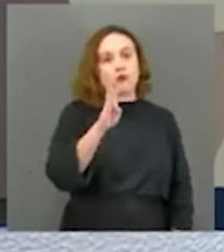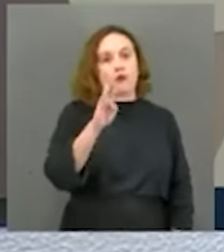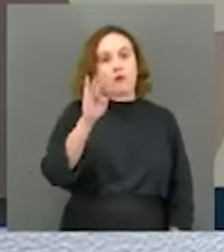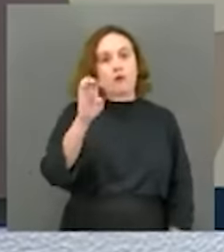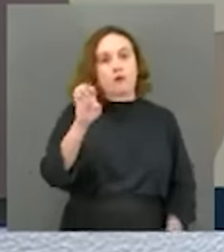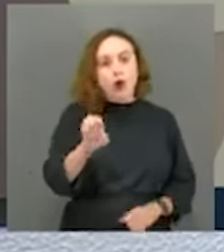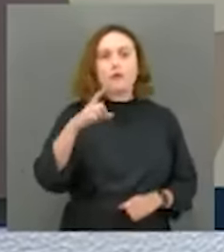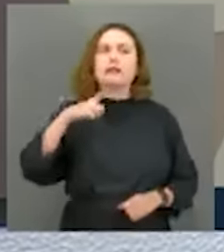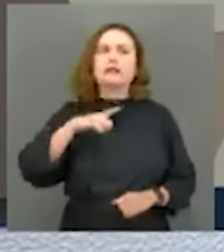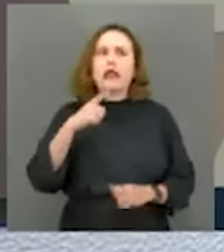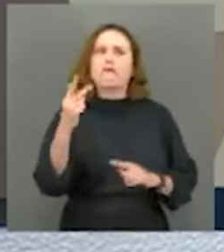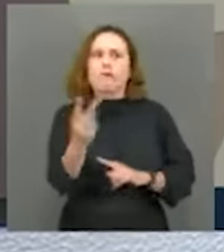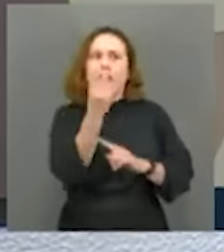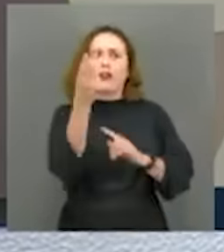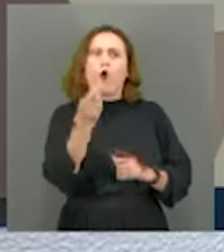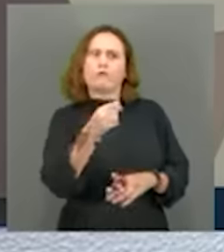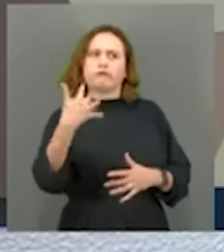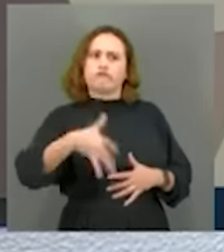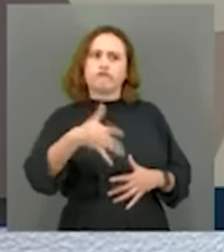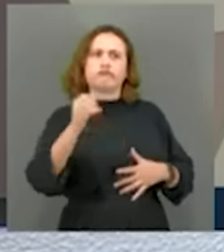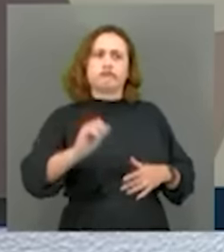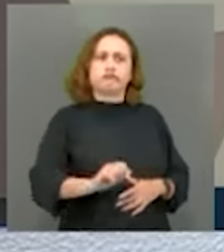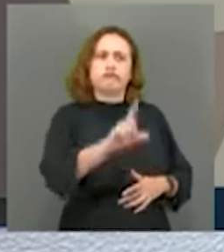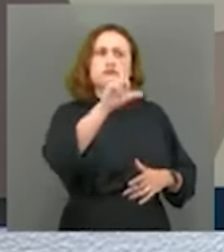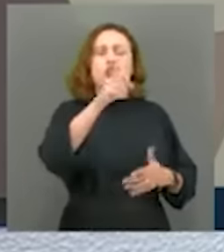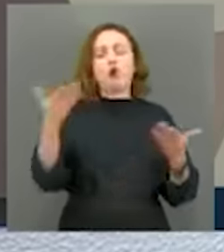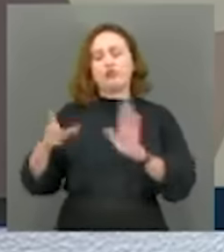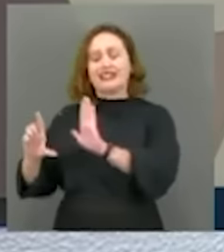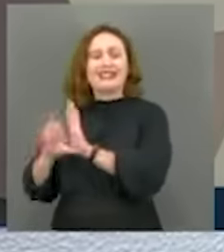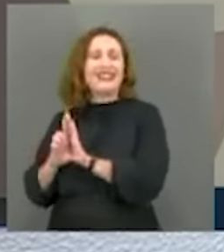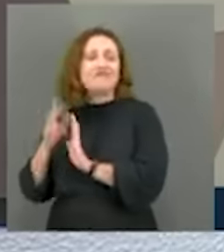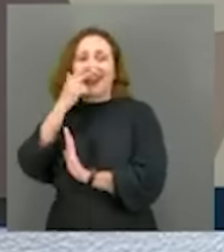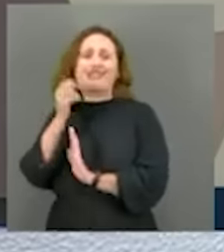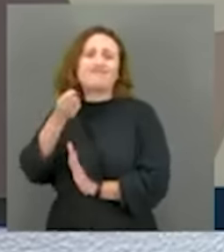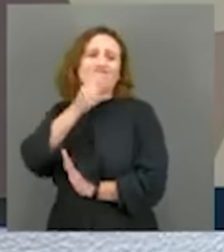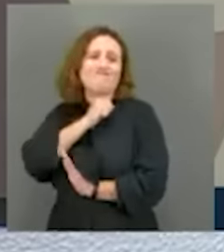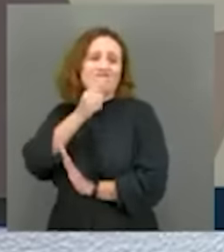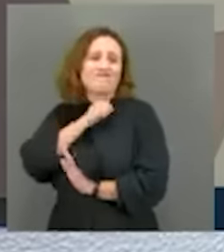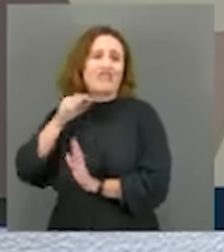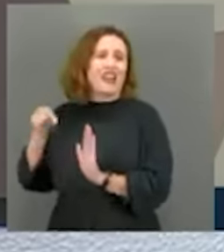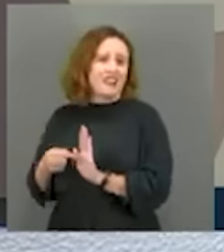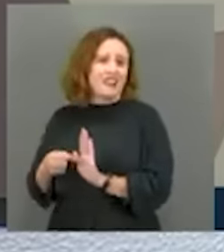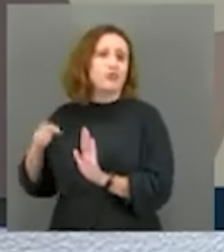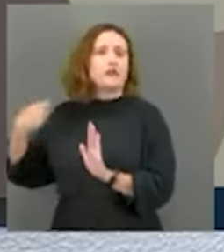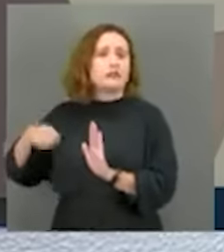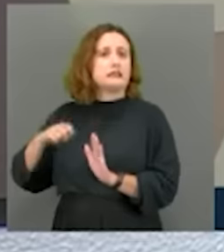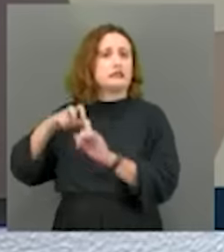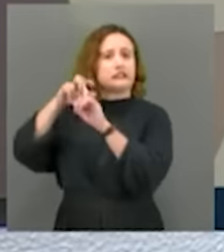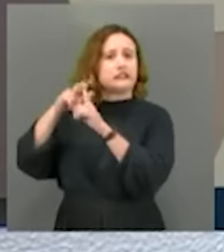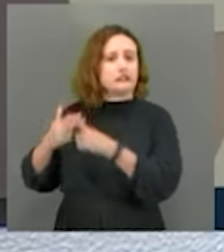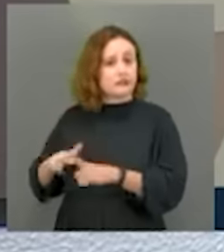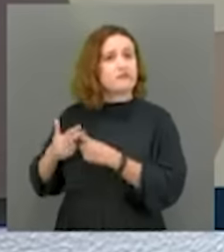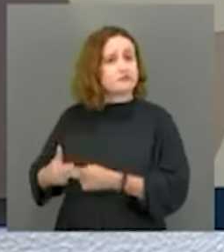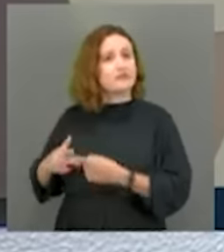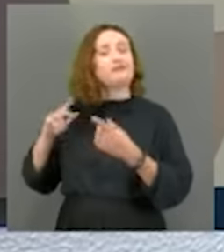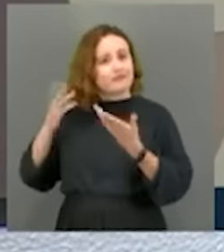né da elaboração da legislação atualmente em vigor e por isso a majoração no meu entender ela se entende absolutamente plausível